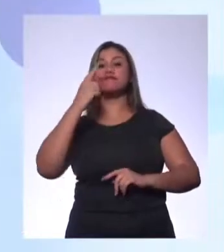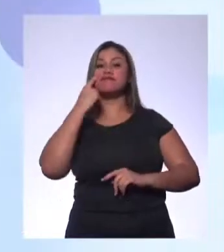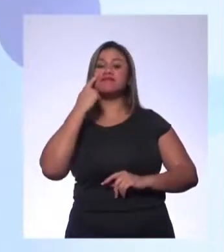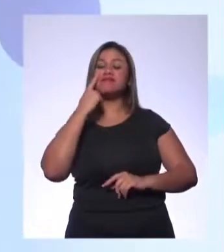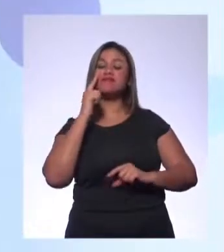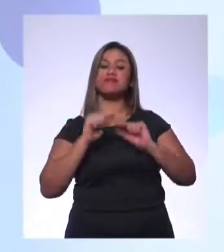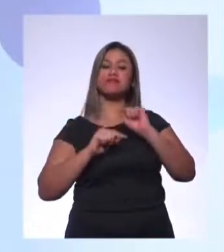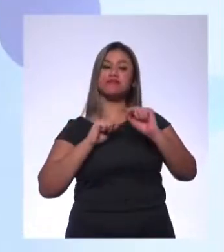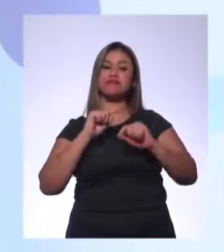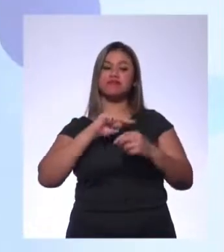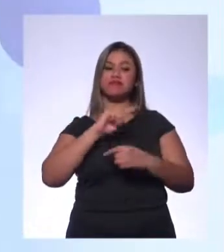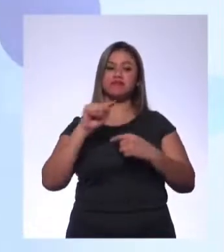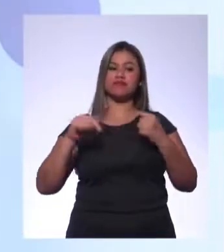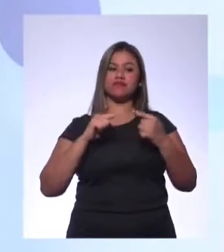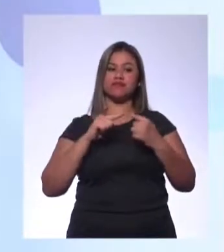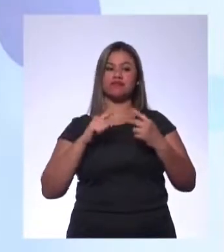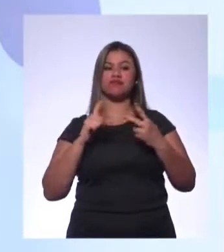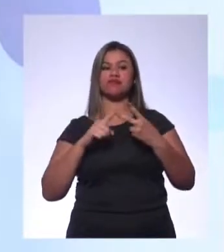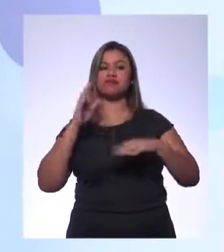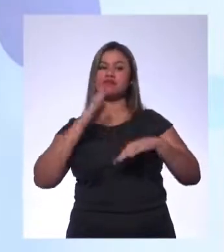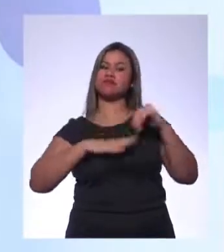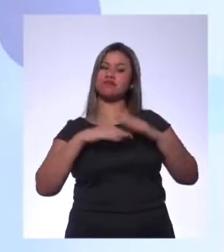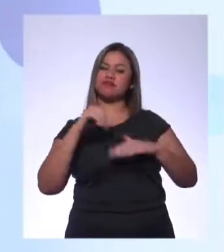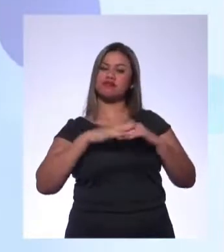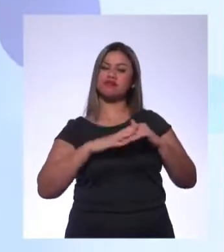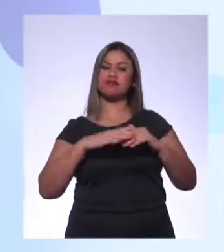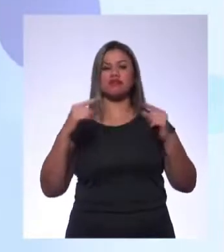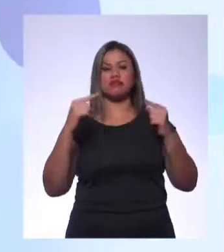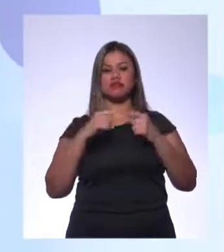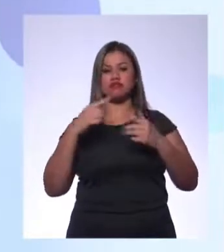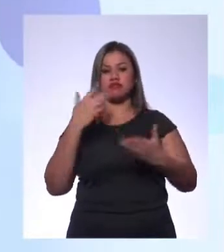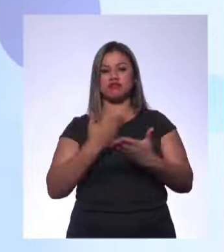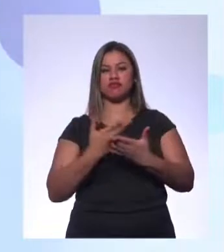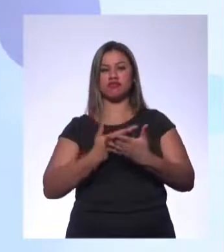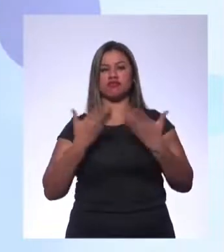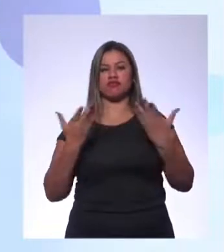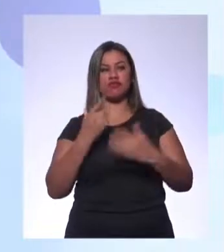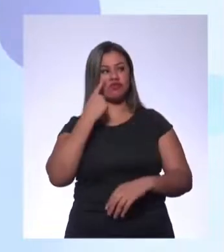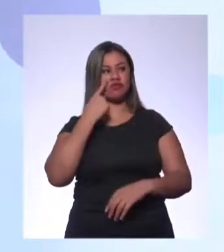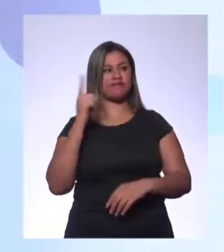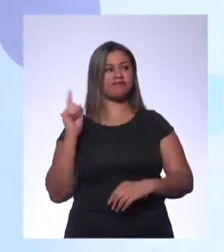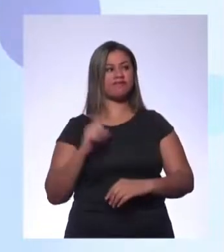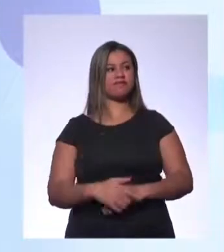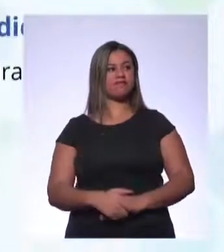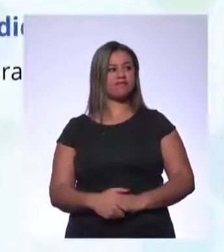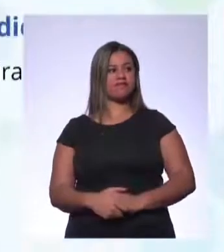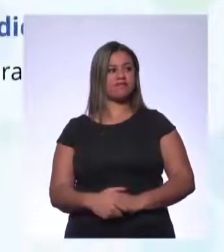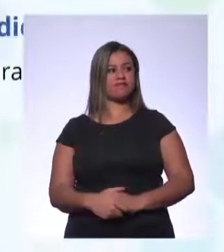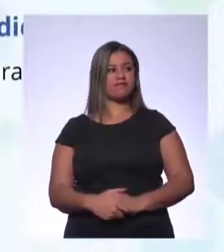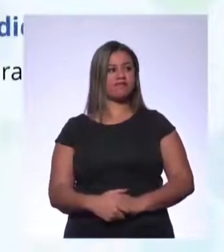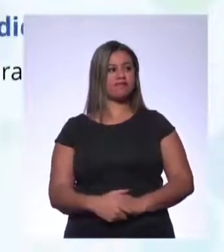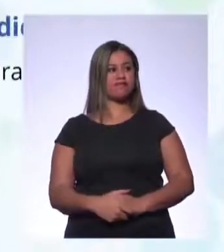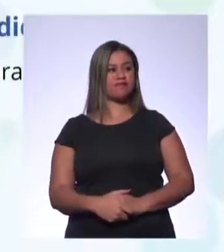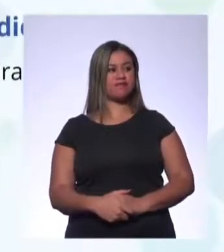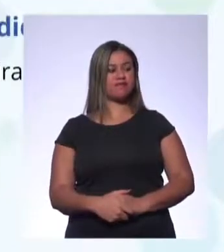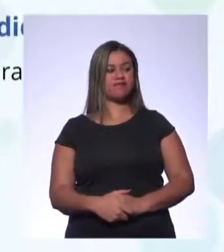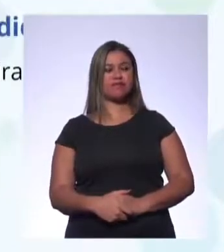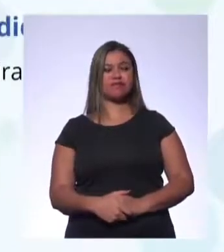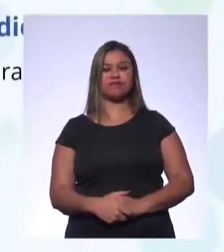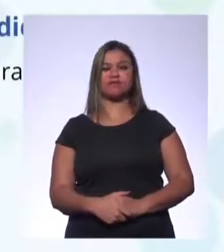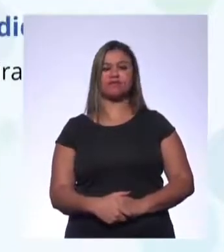os objetivos e a habilidade que trabalharemos na aula de hoje. Vai aparecer na tela para vocês.